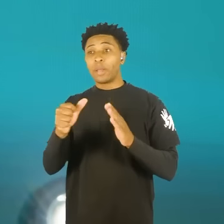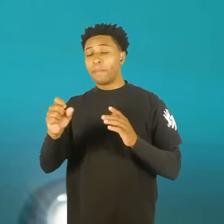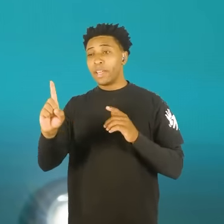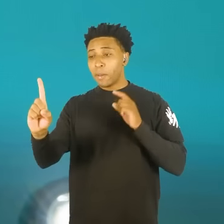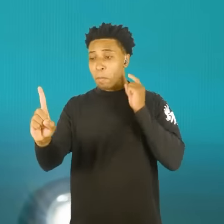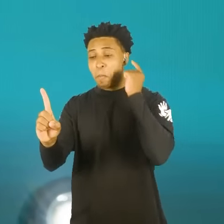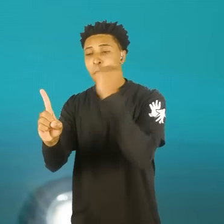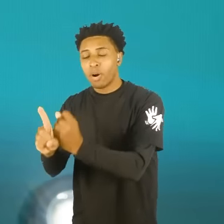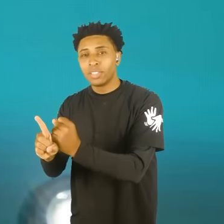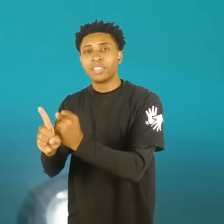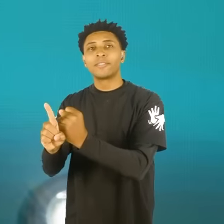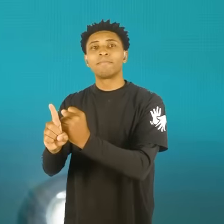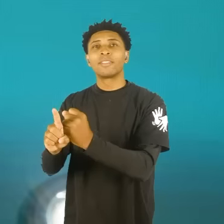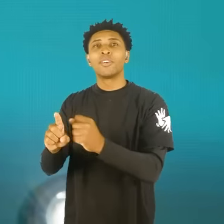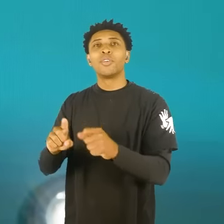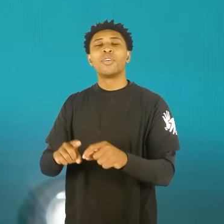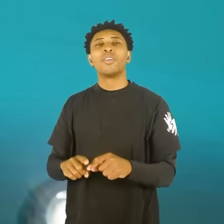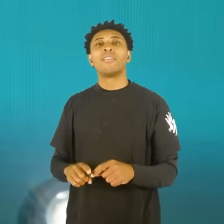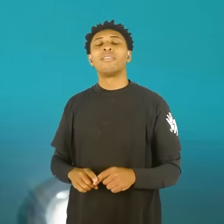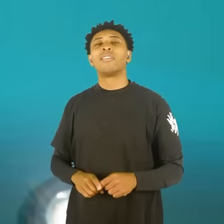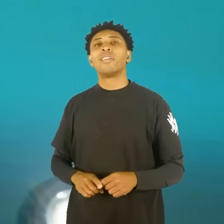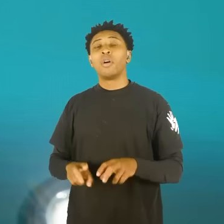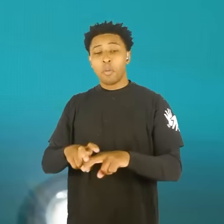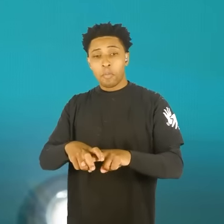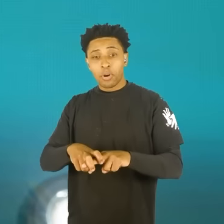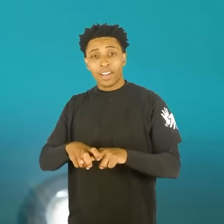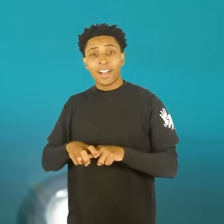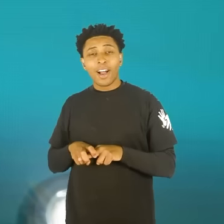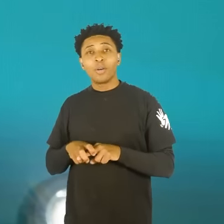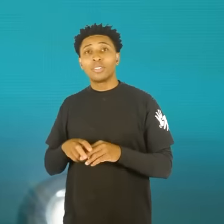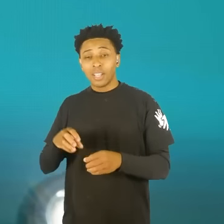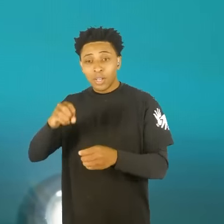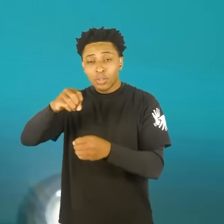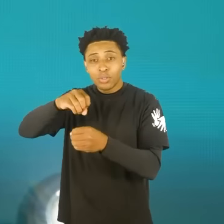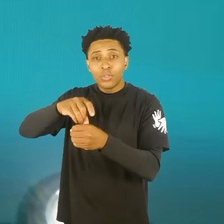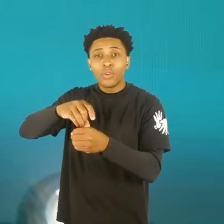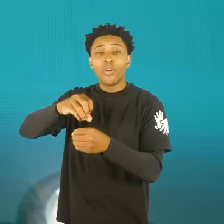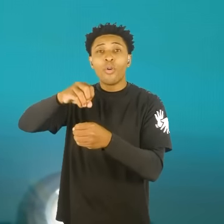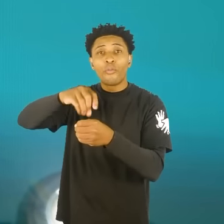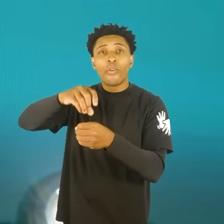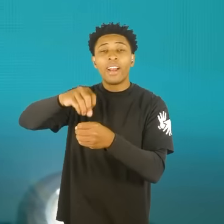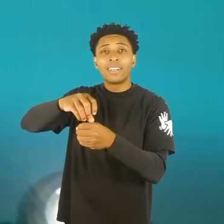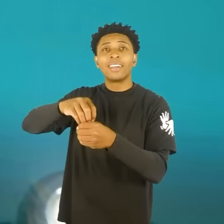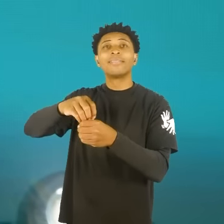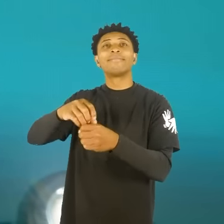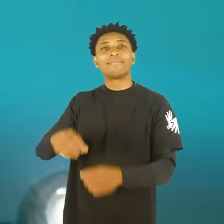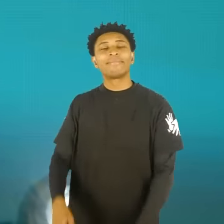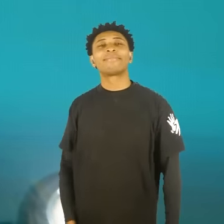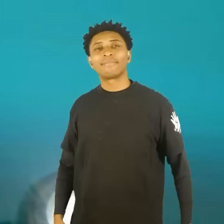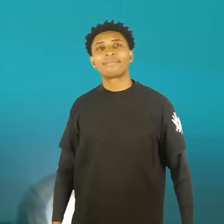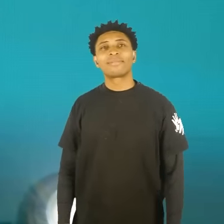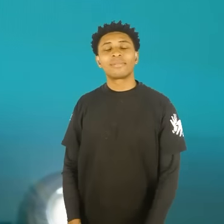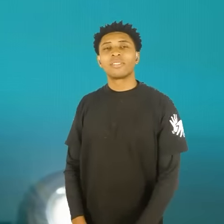causa de uma oferta. O primeiro assassinato da história foi por causa de uma oferta num culto. Porque